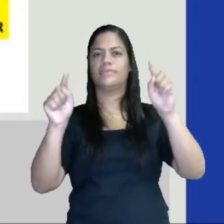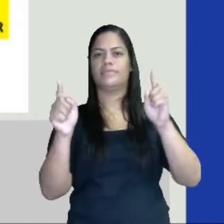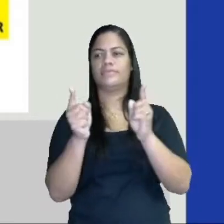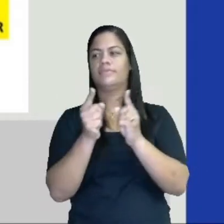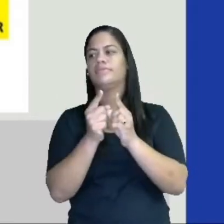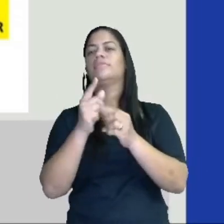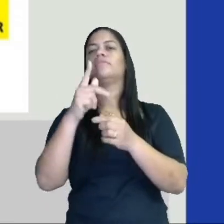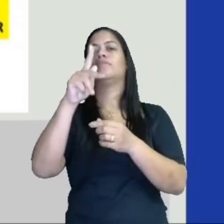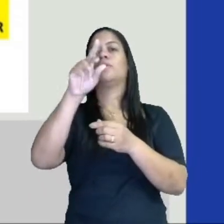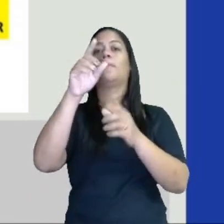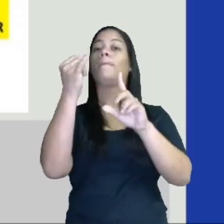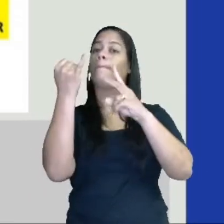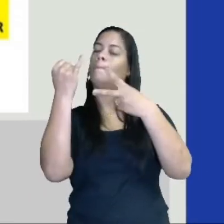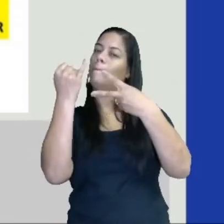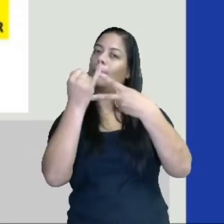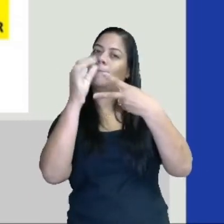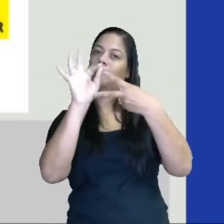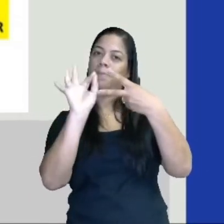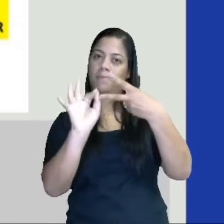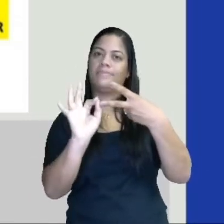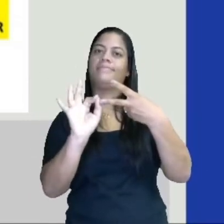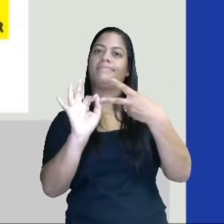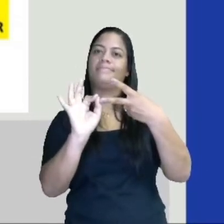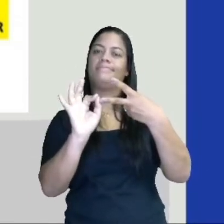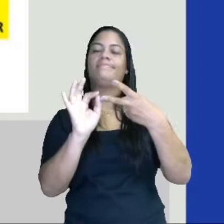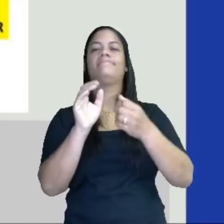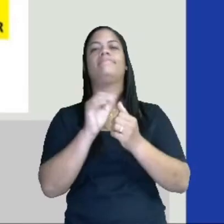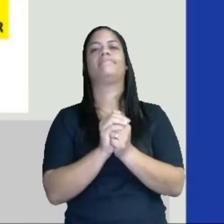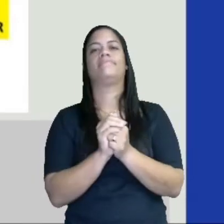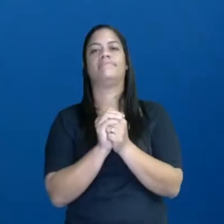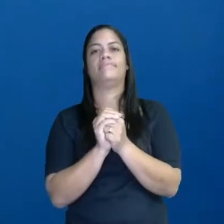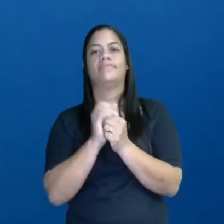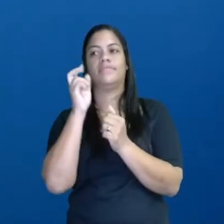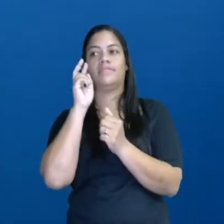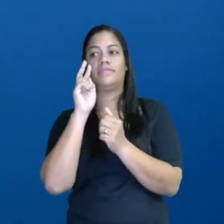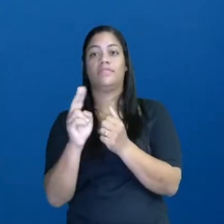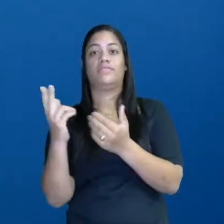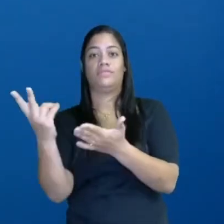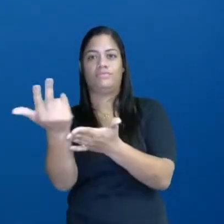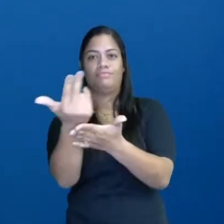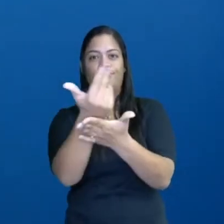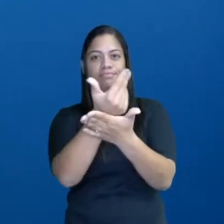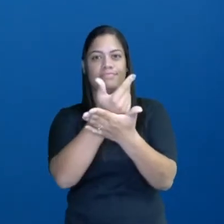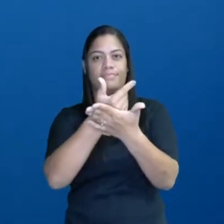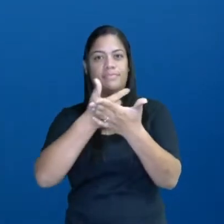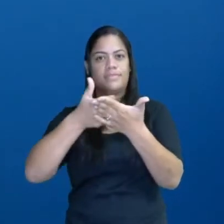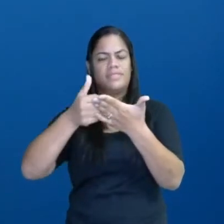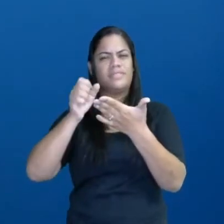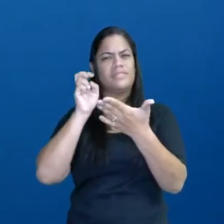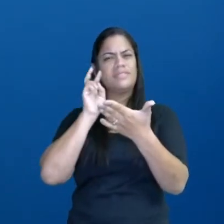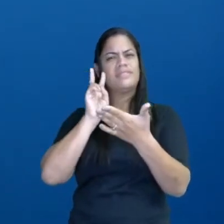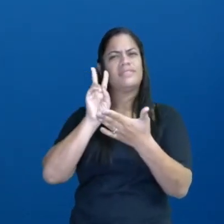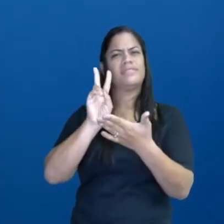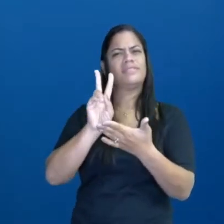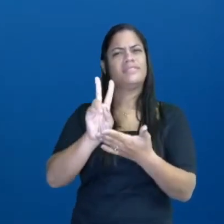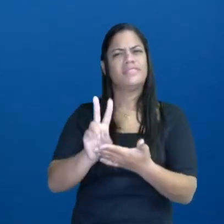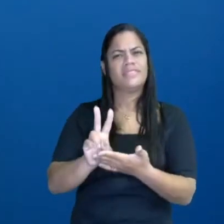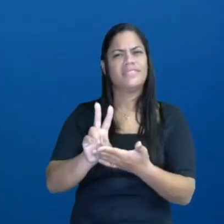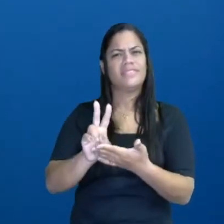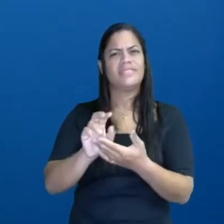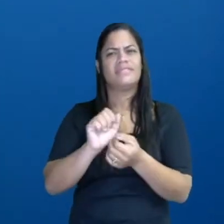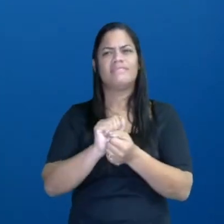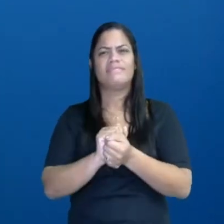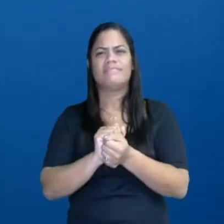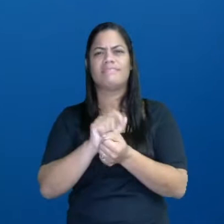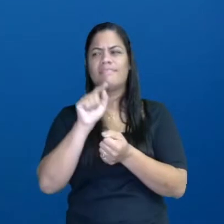congruentes, polígonos equiláteros, não é isso, ó? Então, aqui nós temos a figura. Já ao observar, ó, a gente